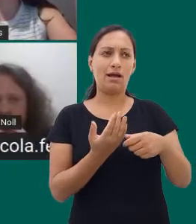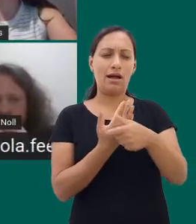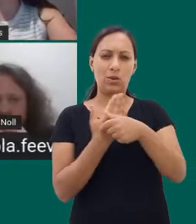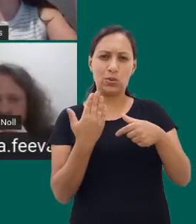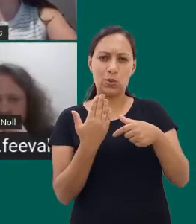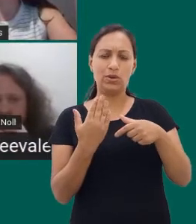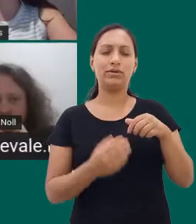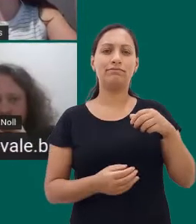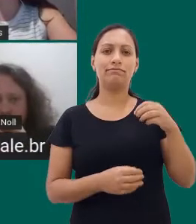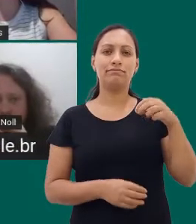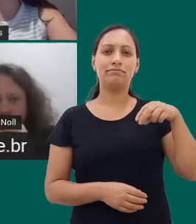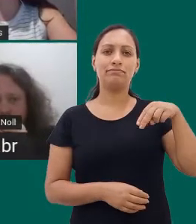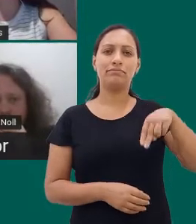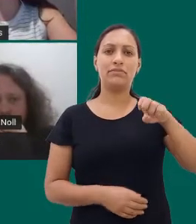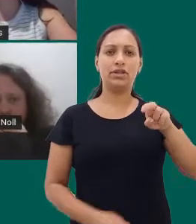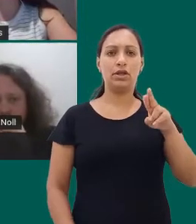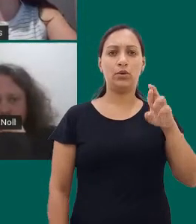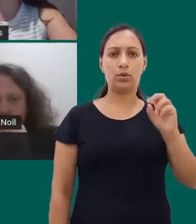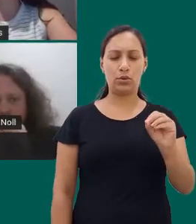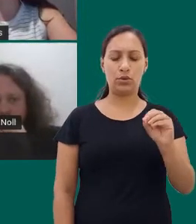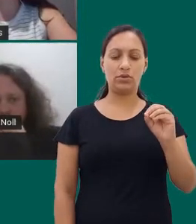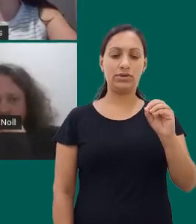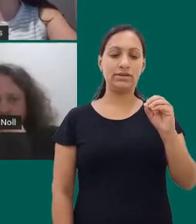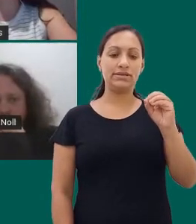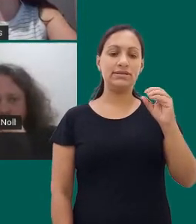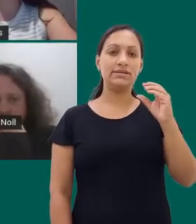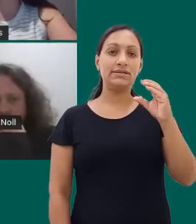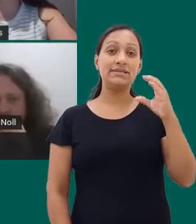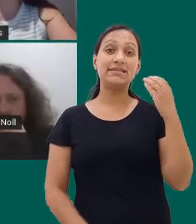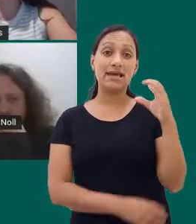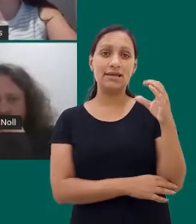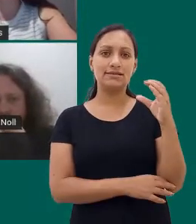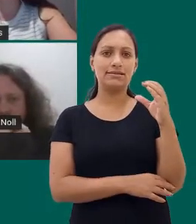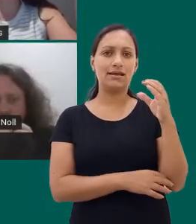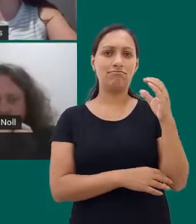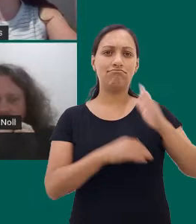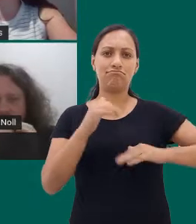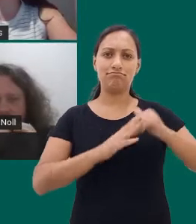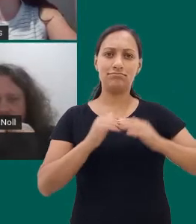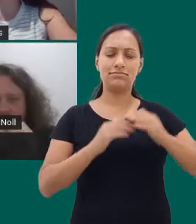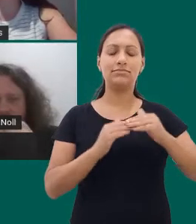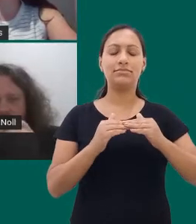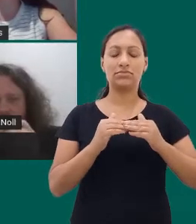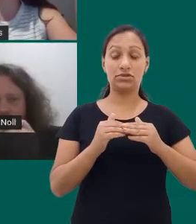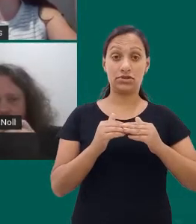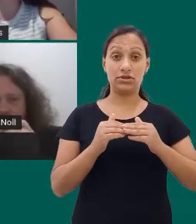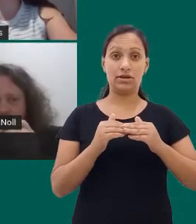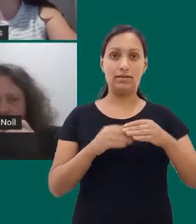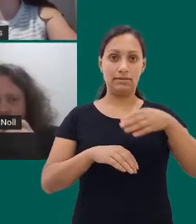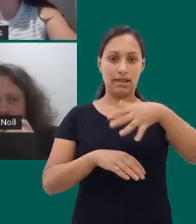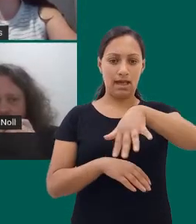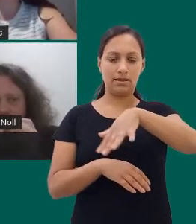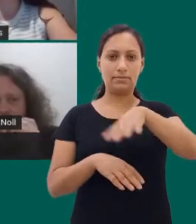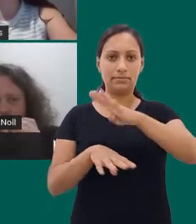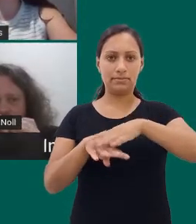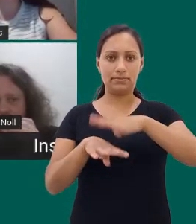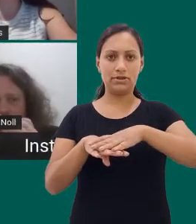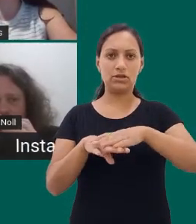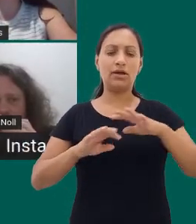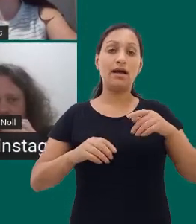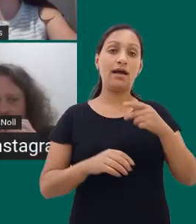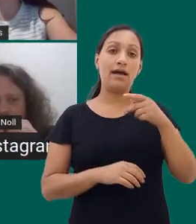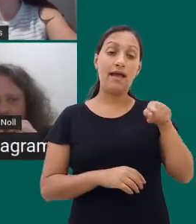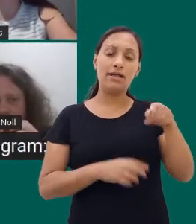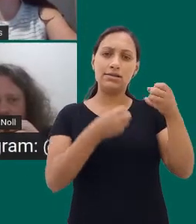aplicada à matemática, ela diz que todos aprendem matemática, sem exceção, cada um a seu